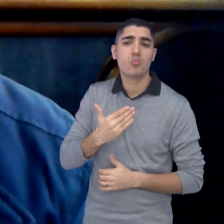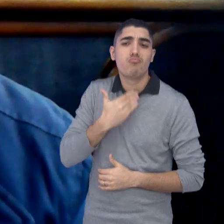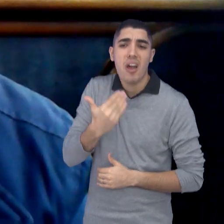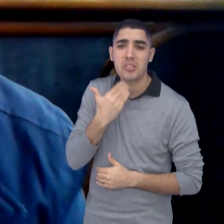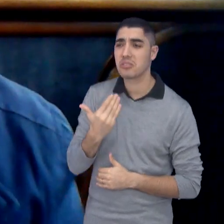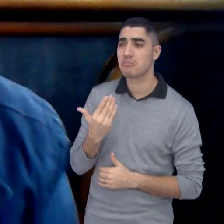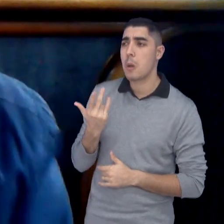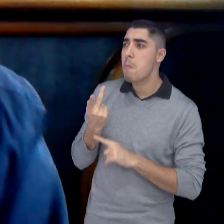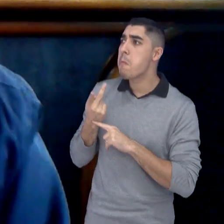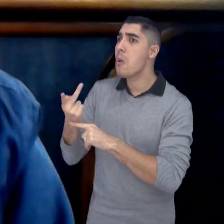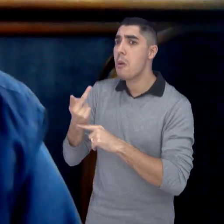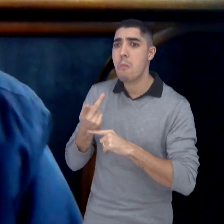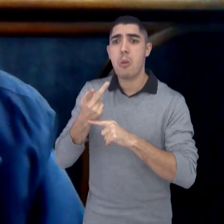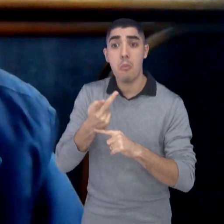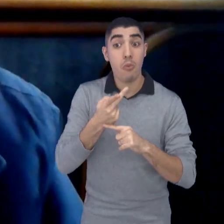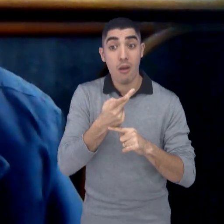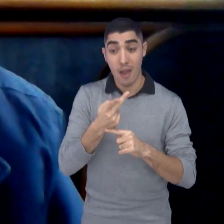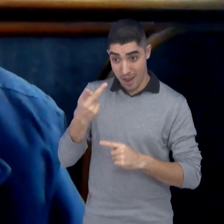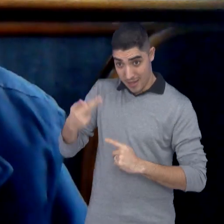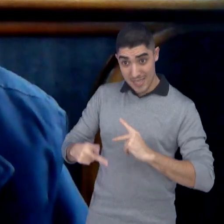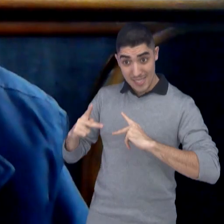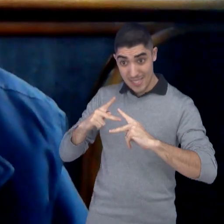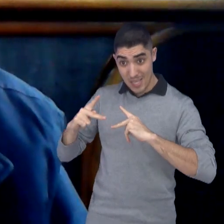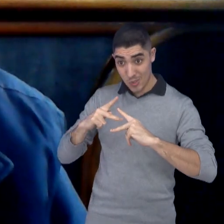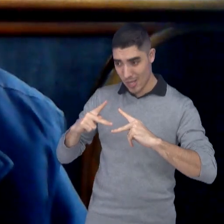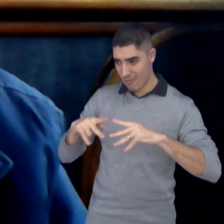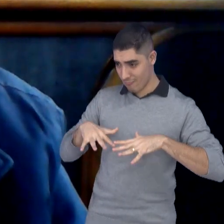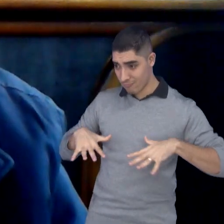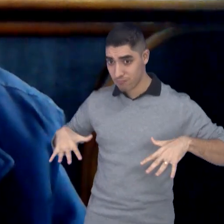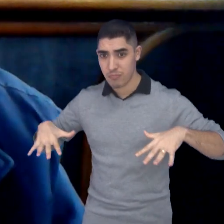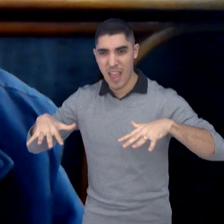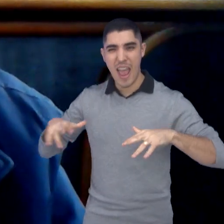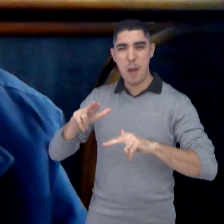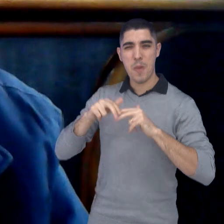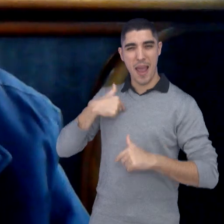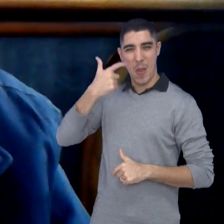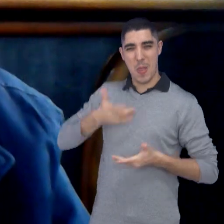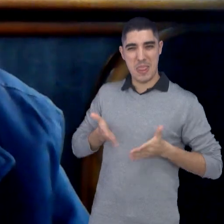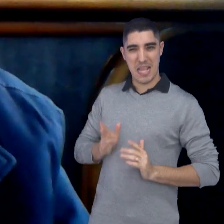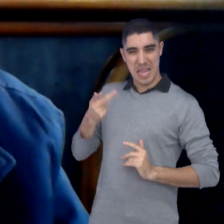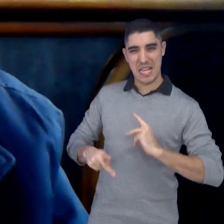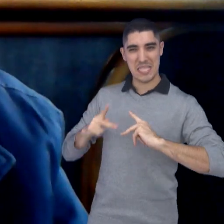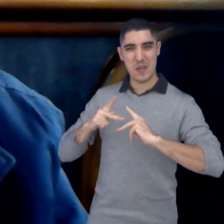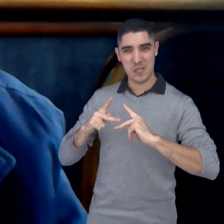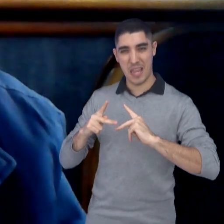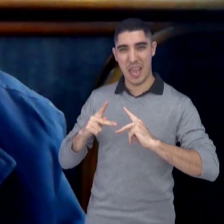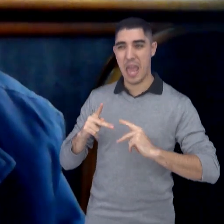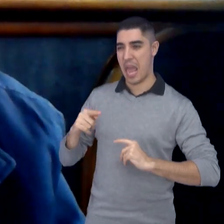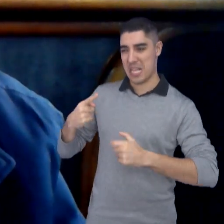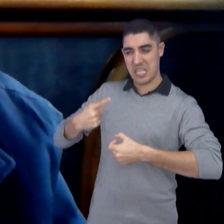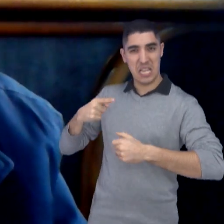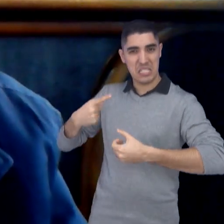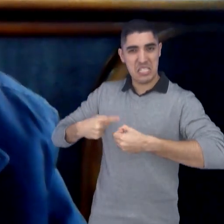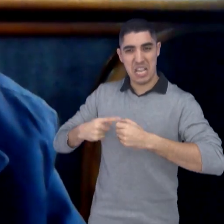aí. No entorno de São José é São José. Não é que eu estou fazendo porque eu nasci aqui, é porque São José é a maior